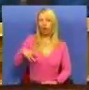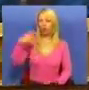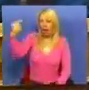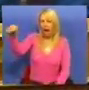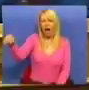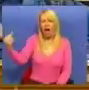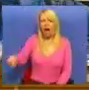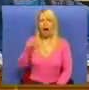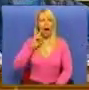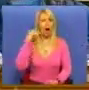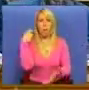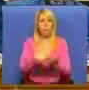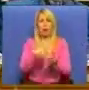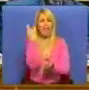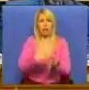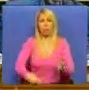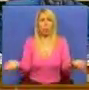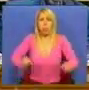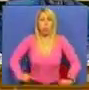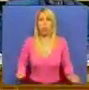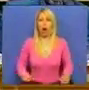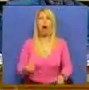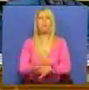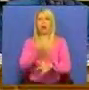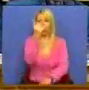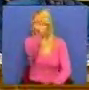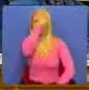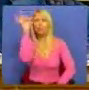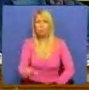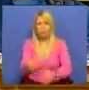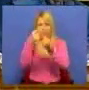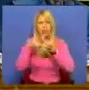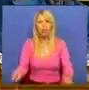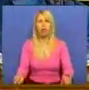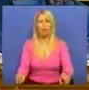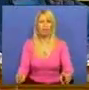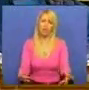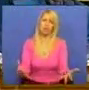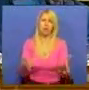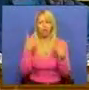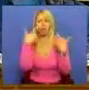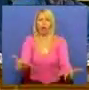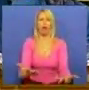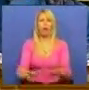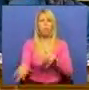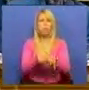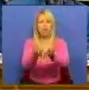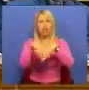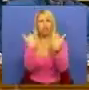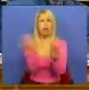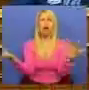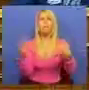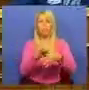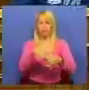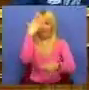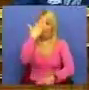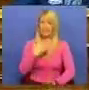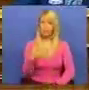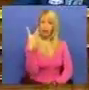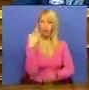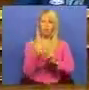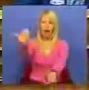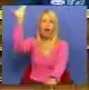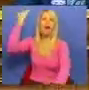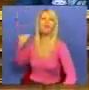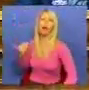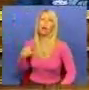de superávit é toda a diferença das políticas sociais. Há uma semana atrás, Sr. Primeiro-Ministro, eu sugeri-lhe aqui que